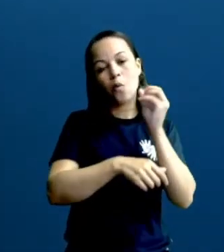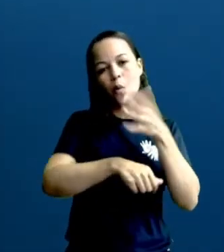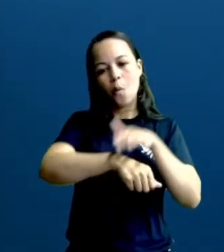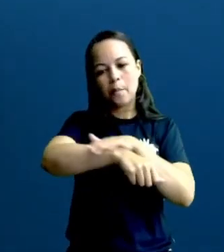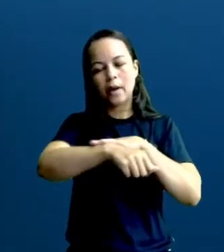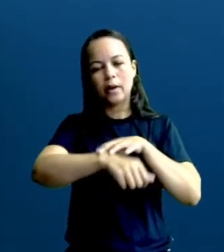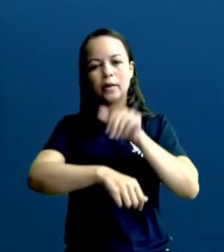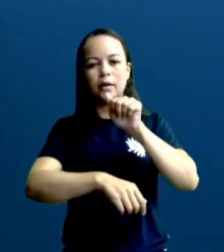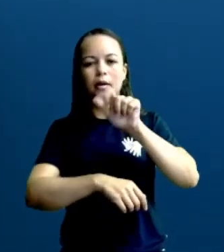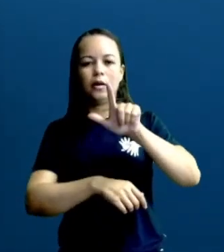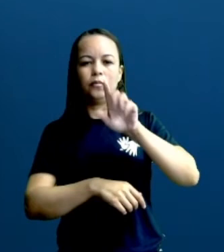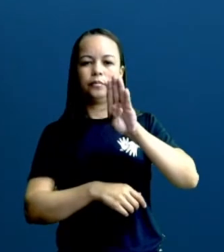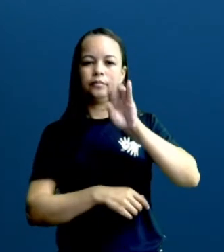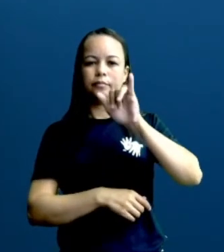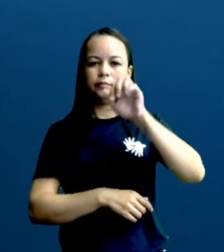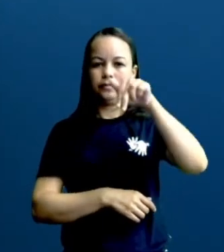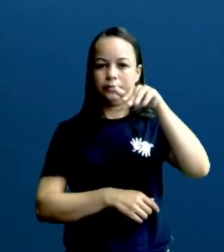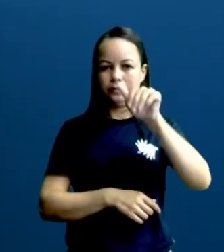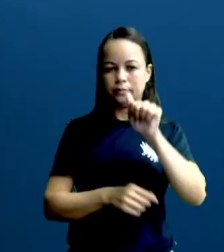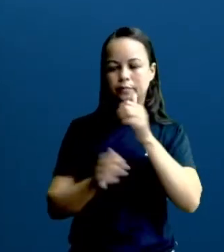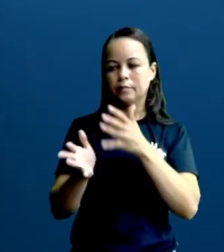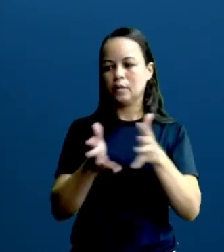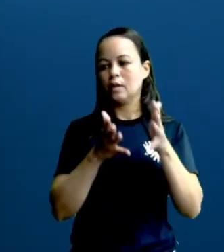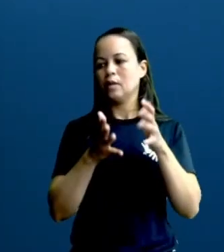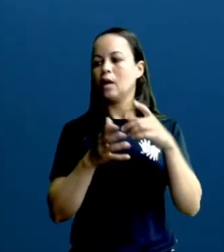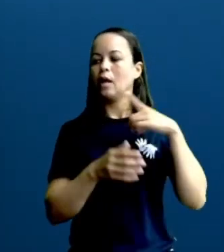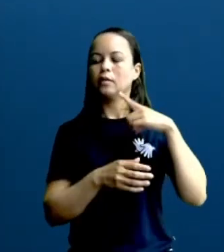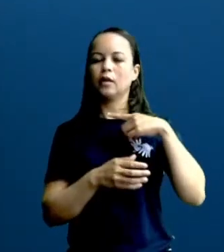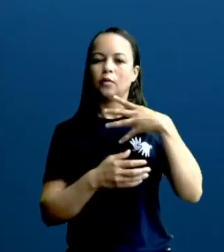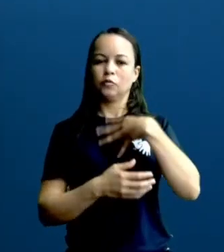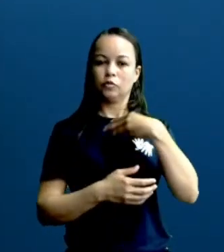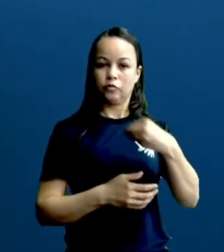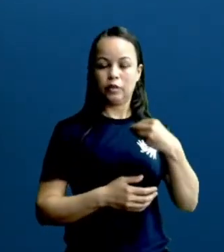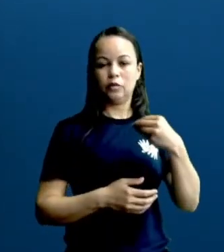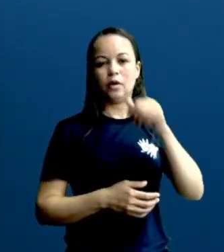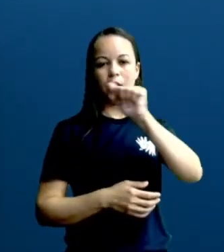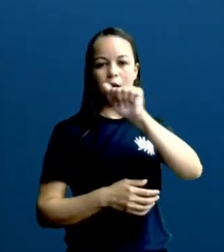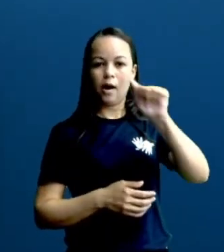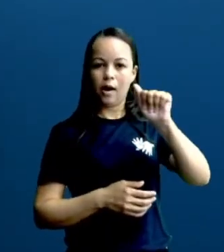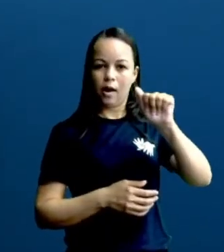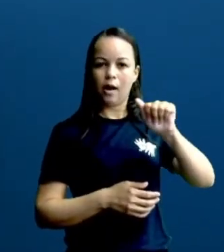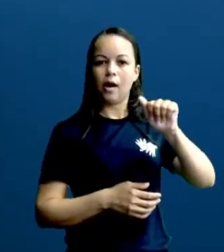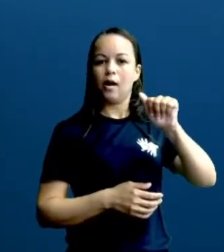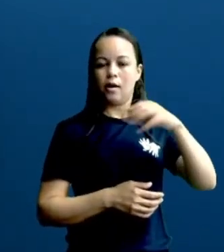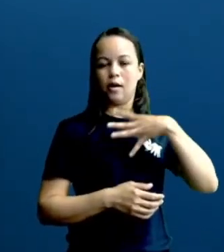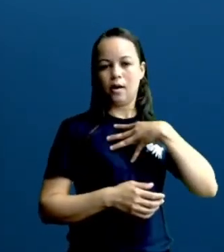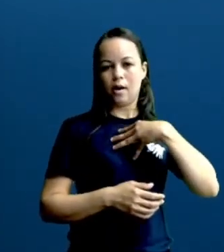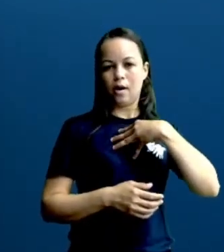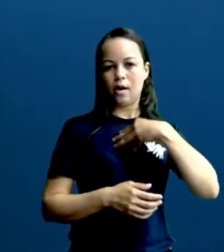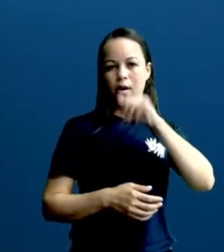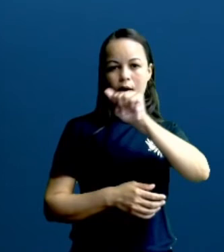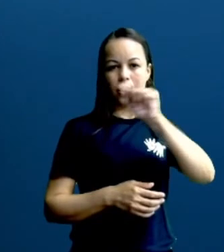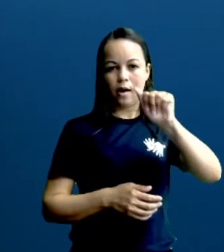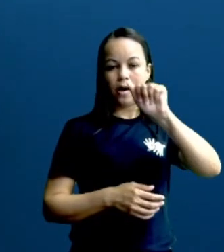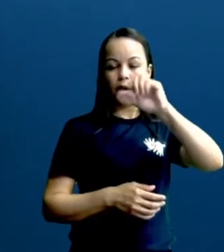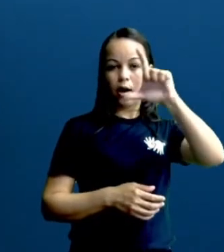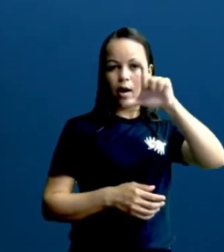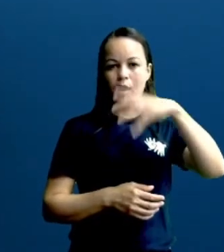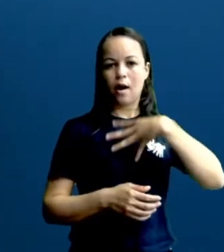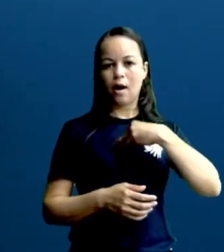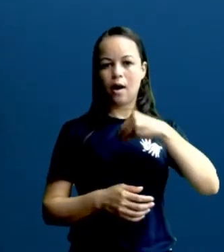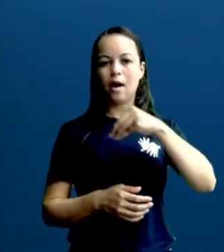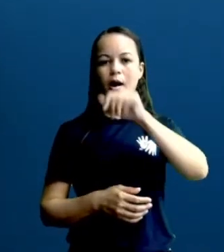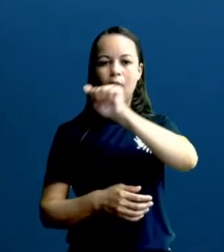adquirimos o seguinte genótipo, olha só. Temos filhos que podem ser azão, filhos que podem ser azinho, ou